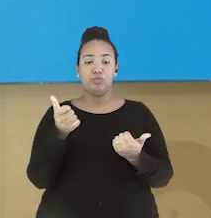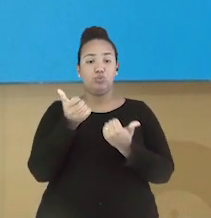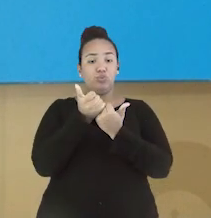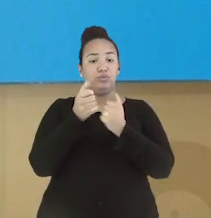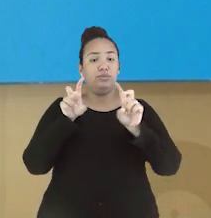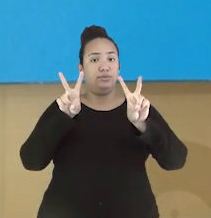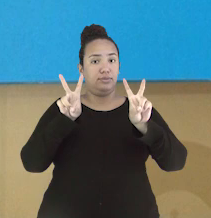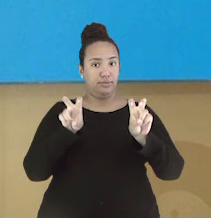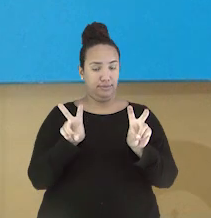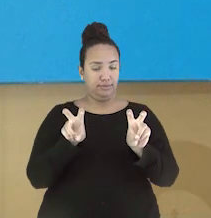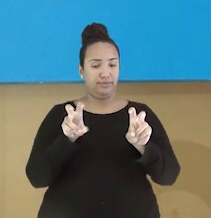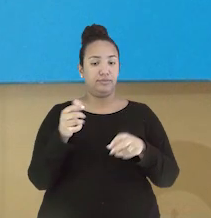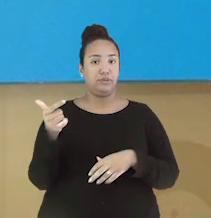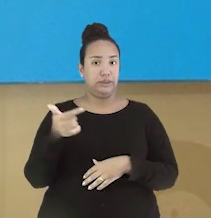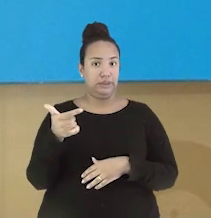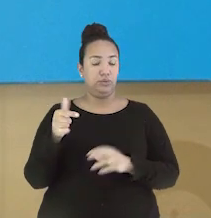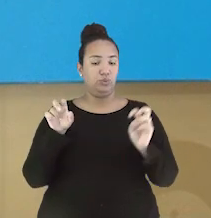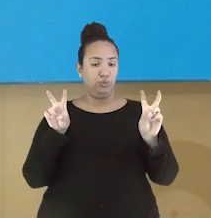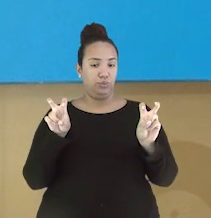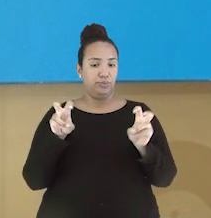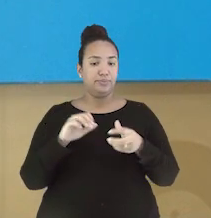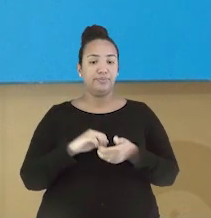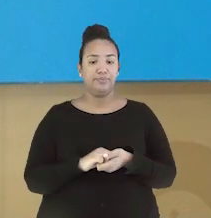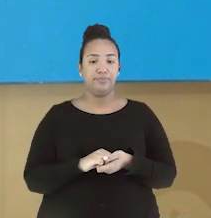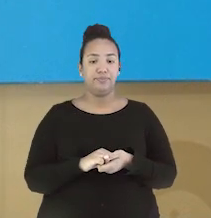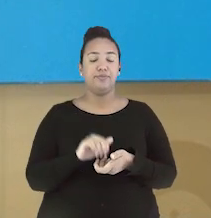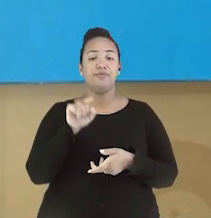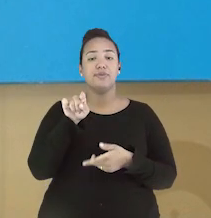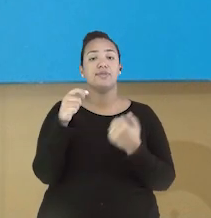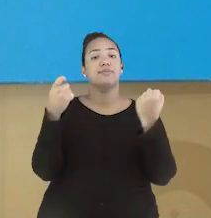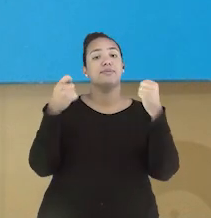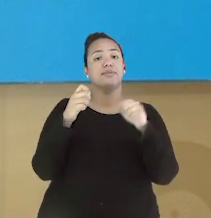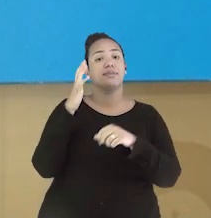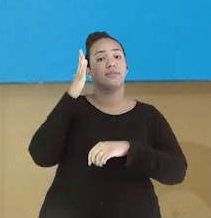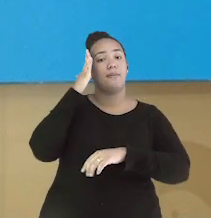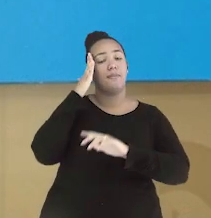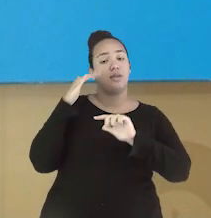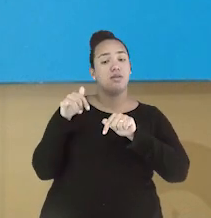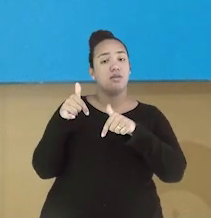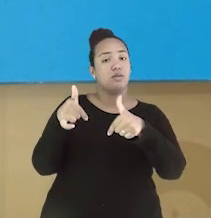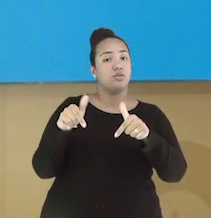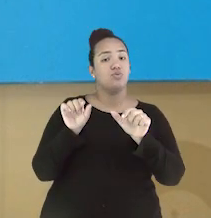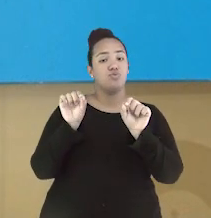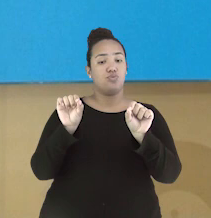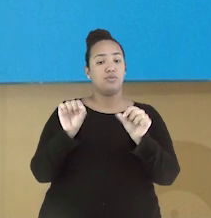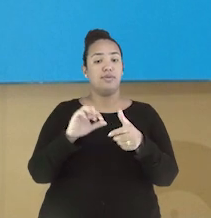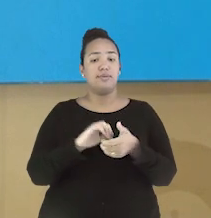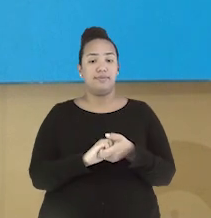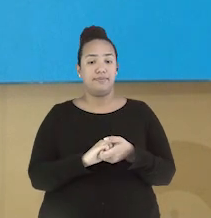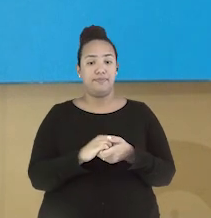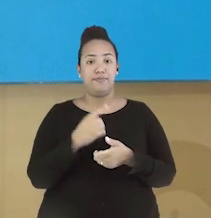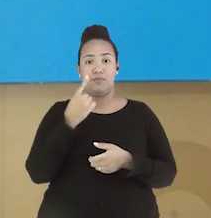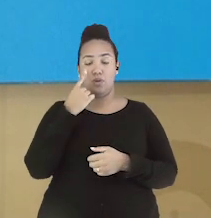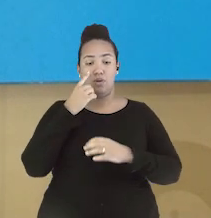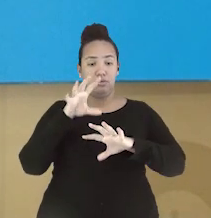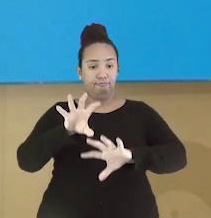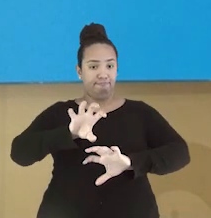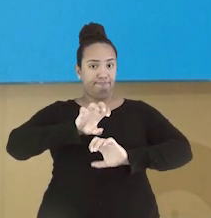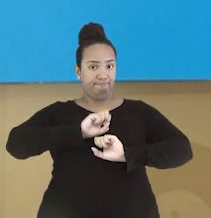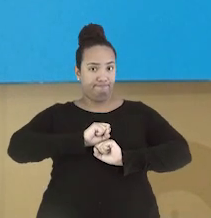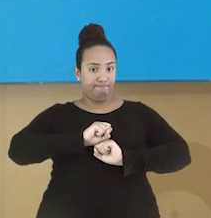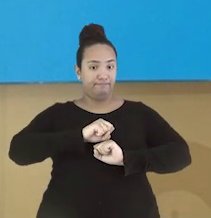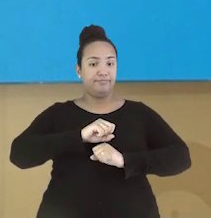o subtítulo, que é um título secundário. O que você precisa saber e fazer? Veja como é